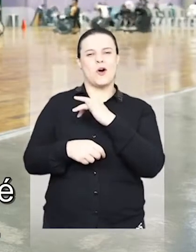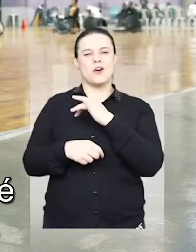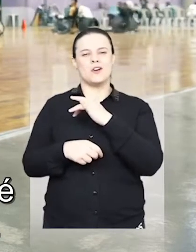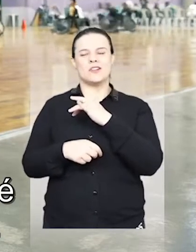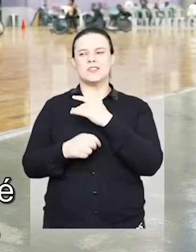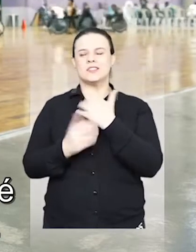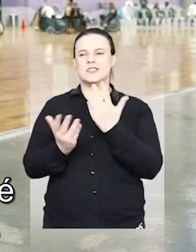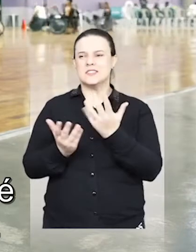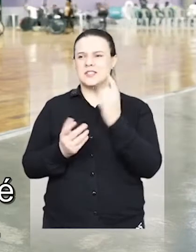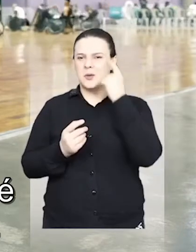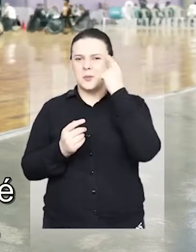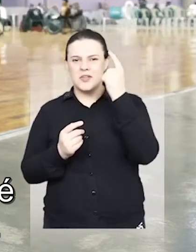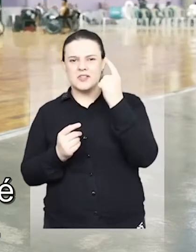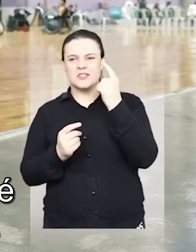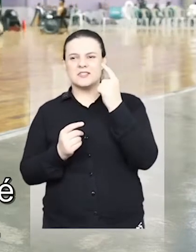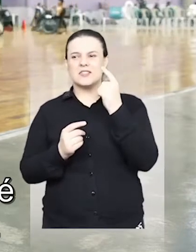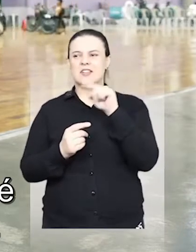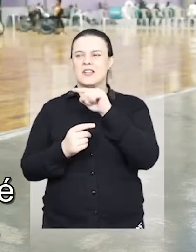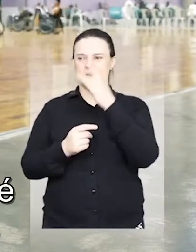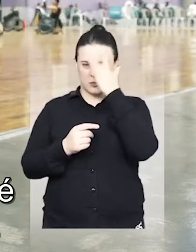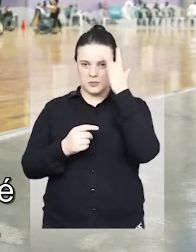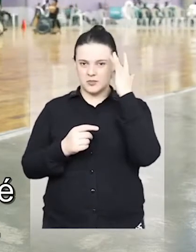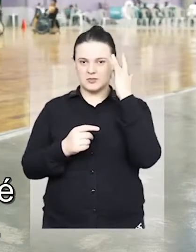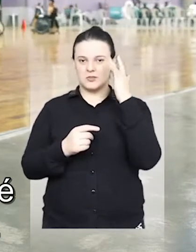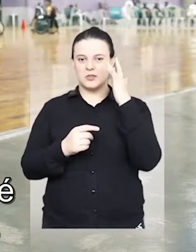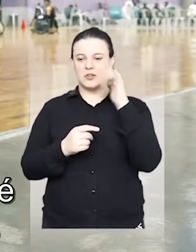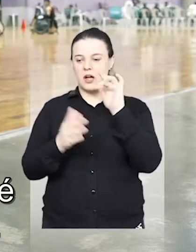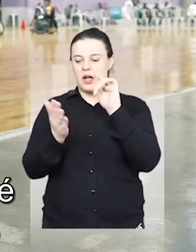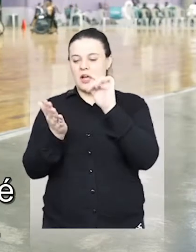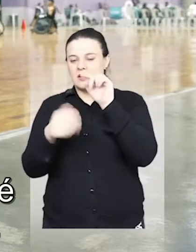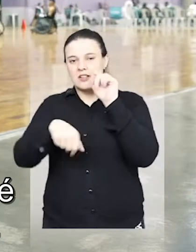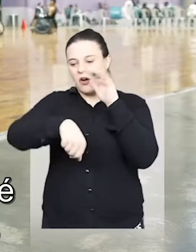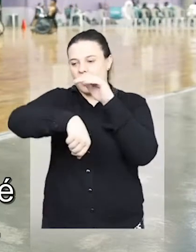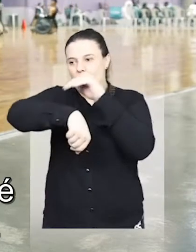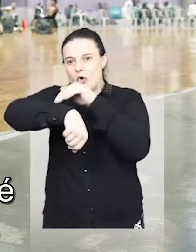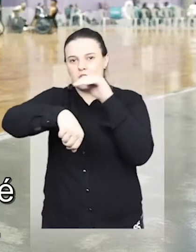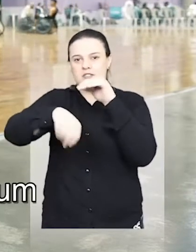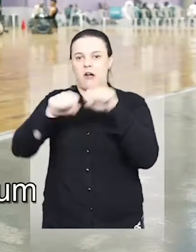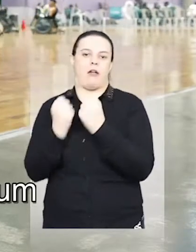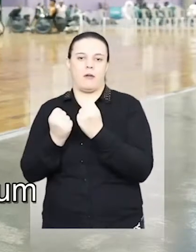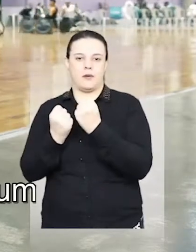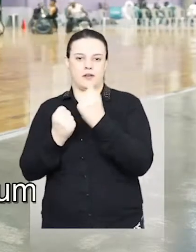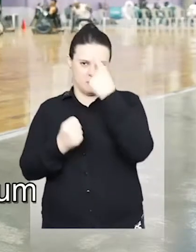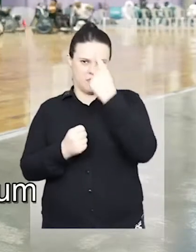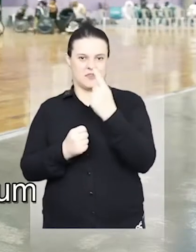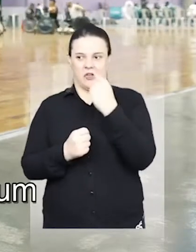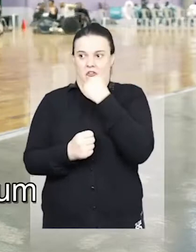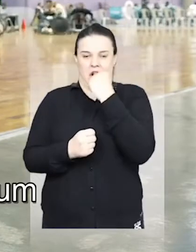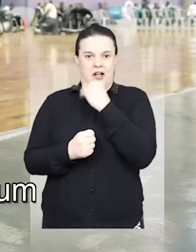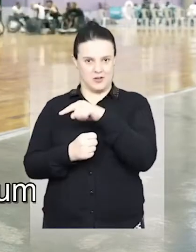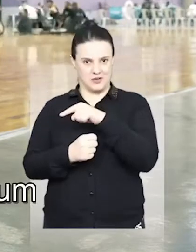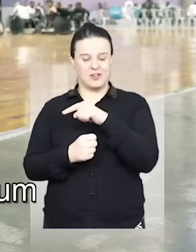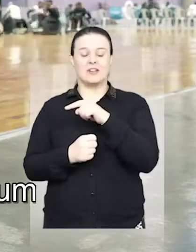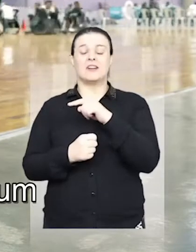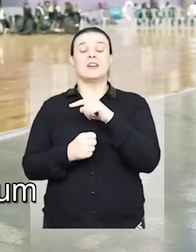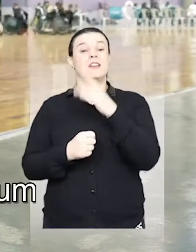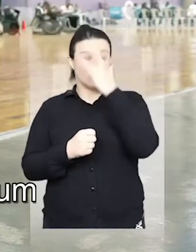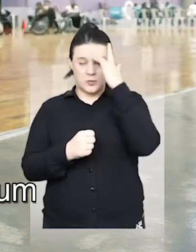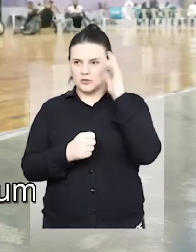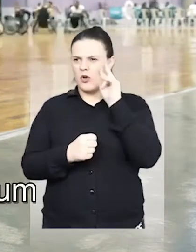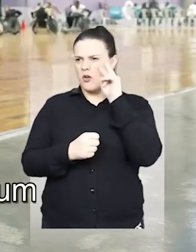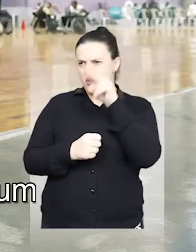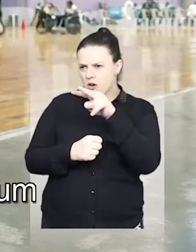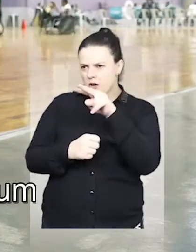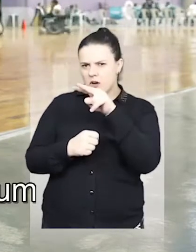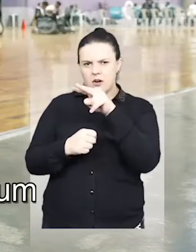piedosa, sabe? Acha que tetraplégico é casca de ovo, se encostar quebra, né? E eu acho que quando a